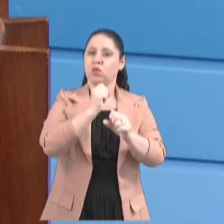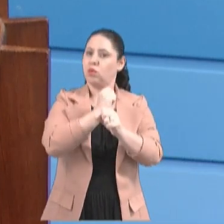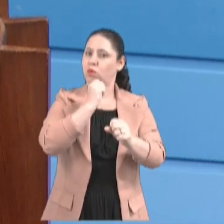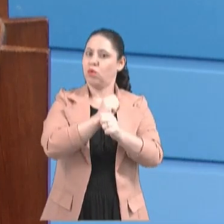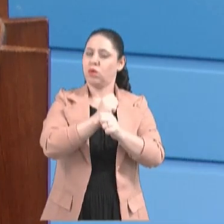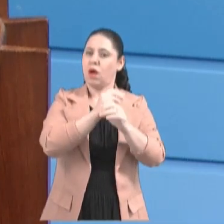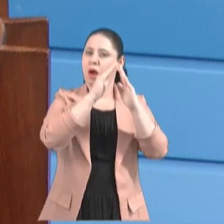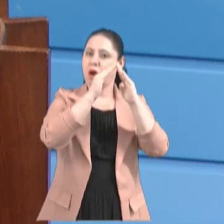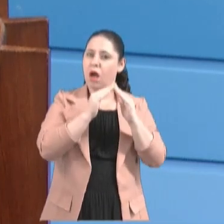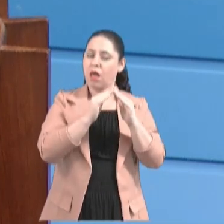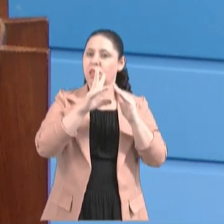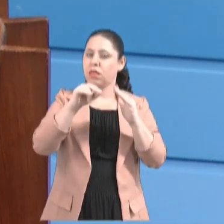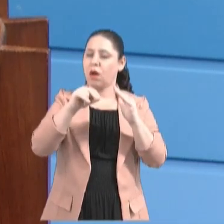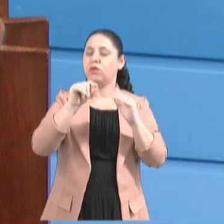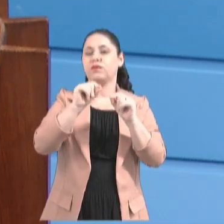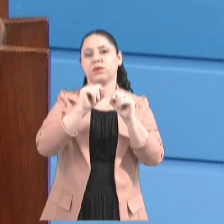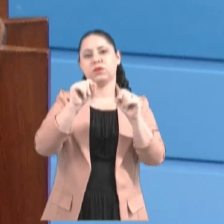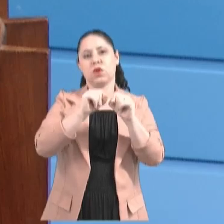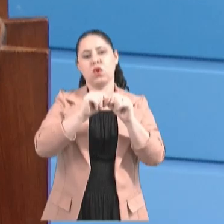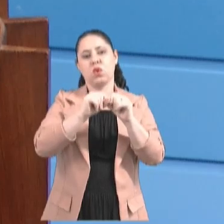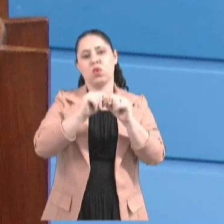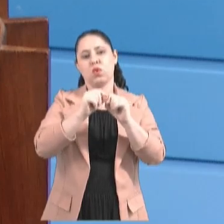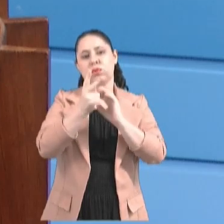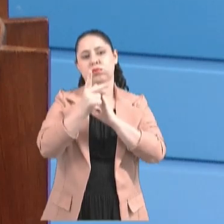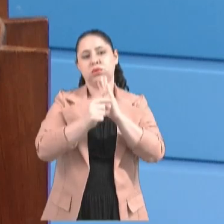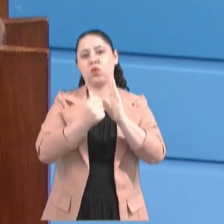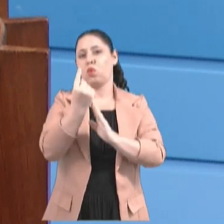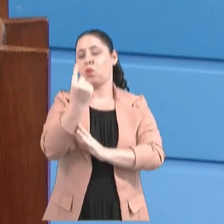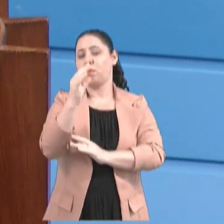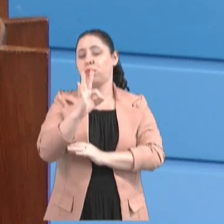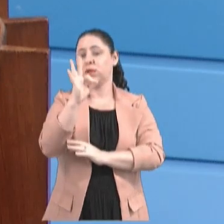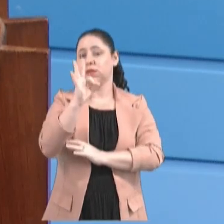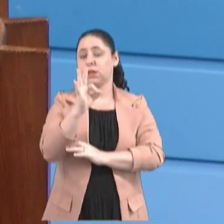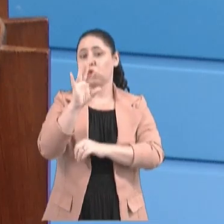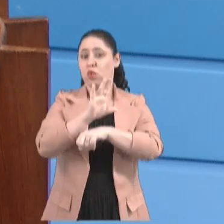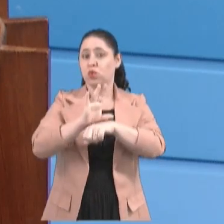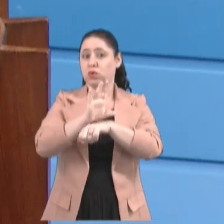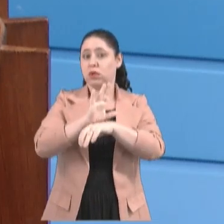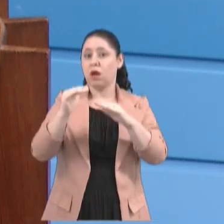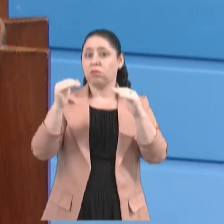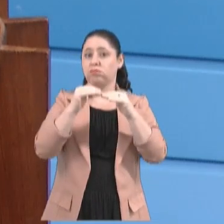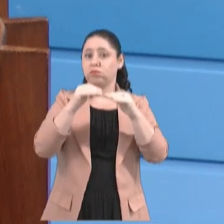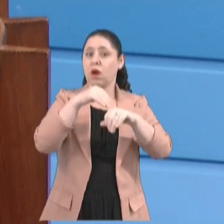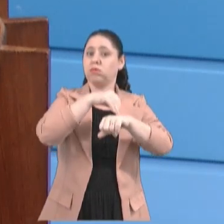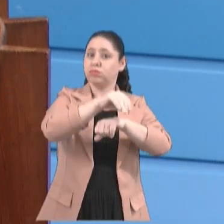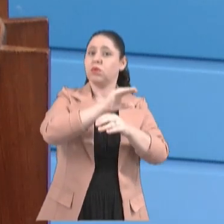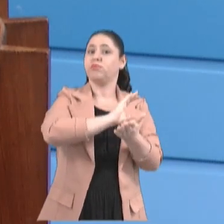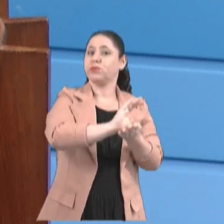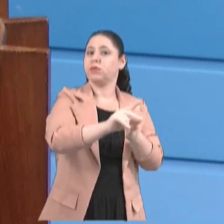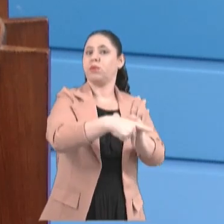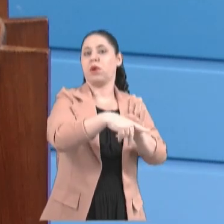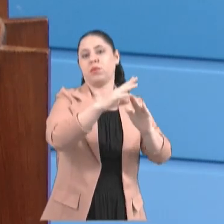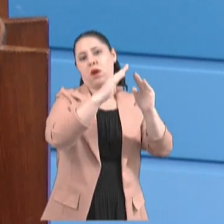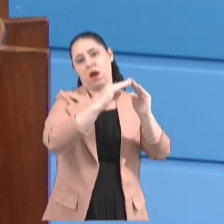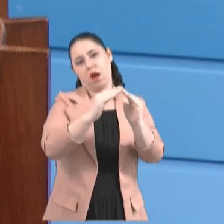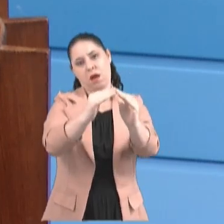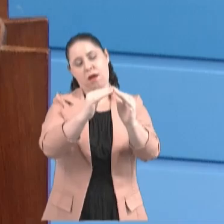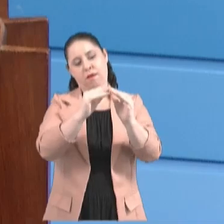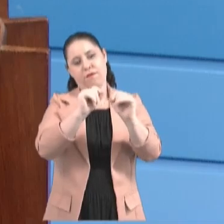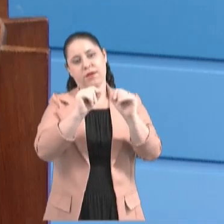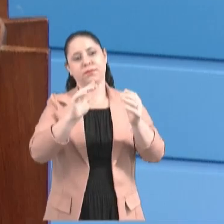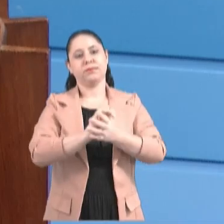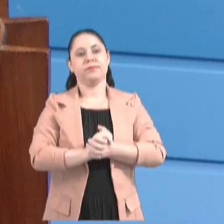unidades habitacionais, ao não despender o orçamento mínimo de 1% constitucional com esse tipo de investimento.